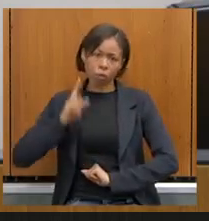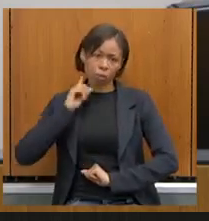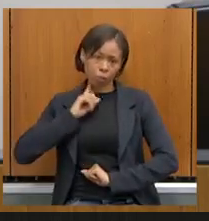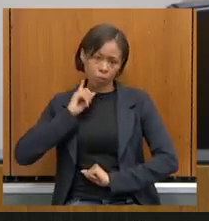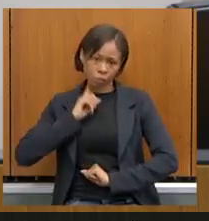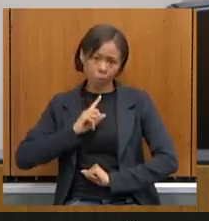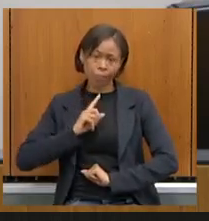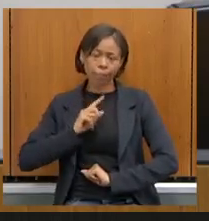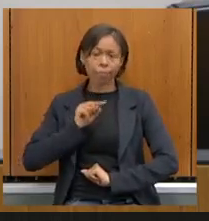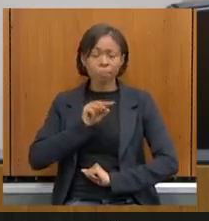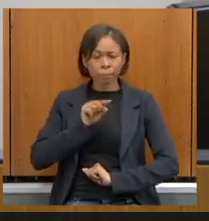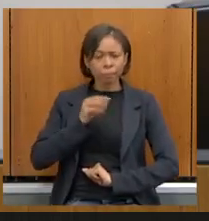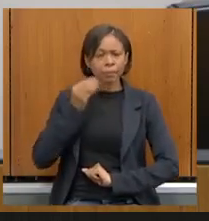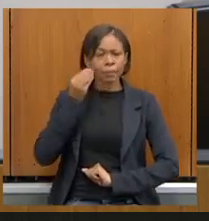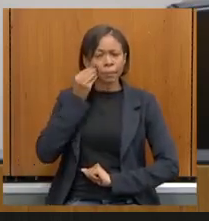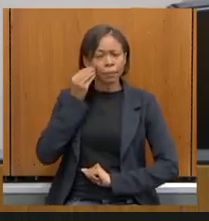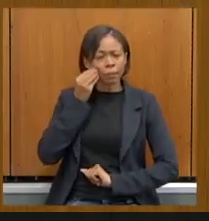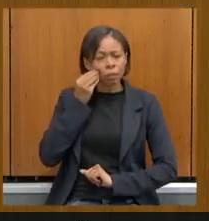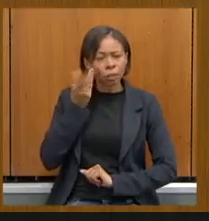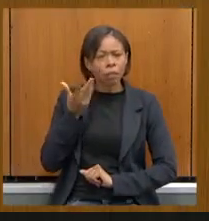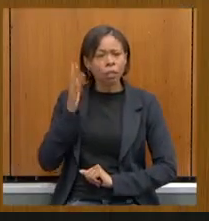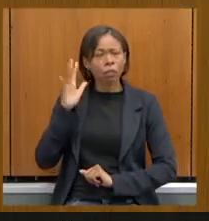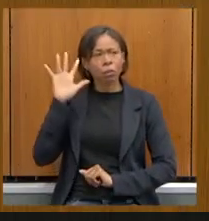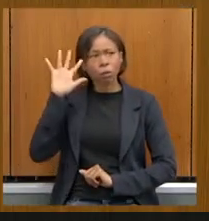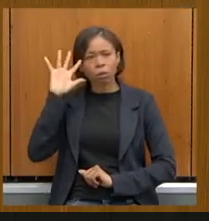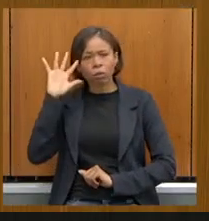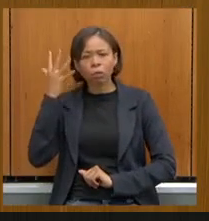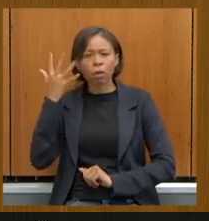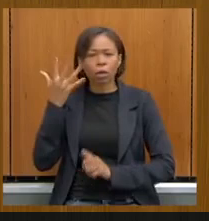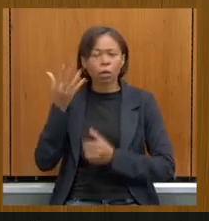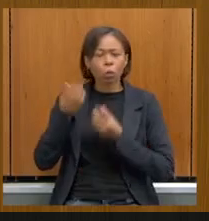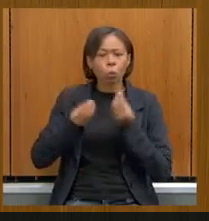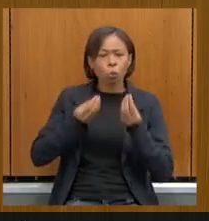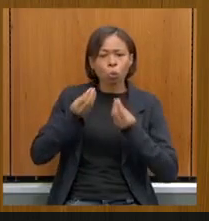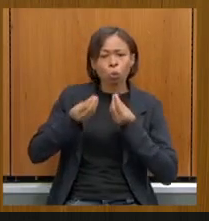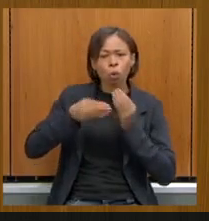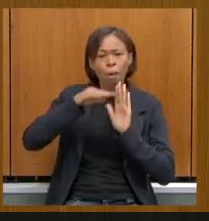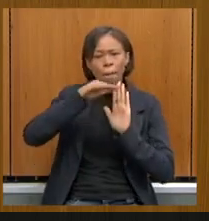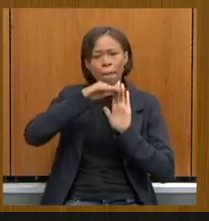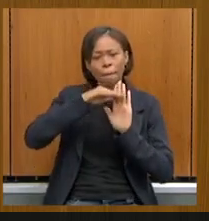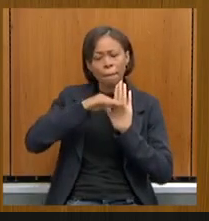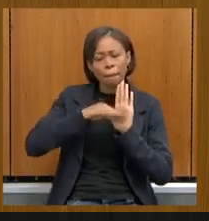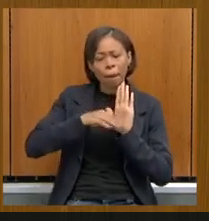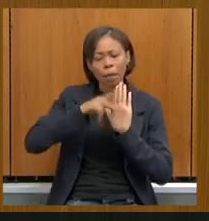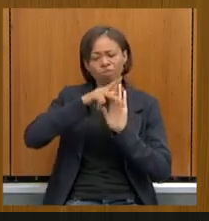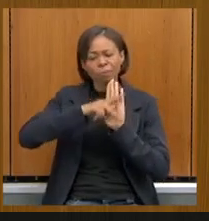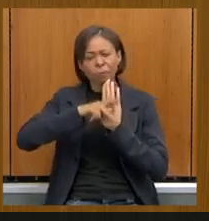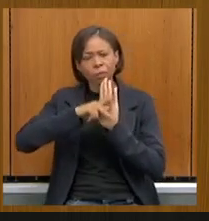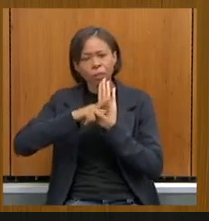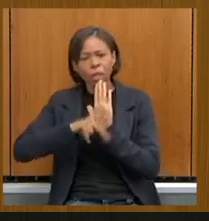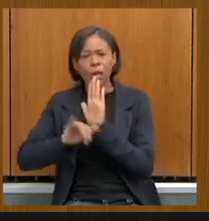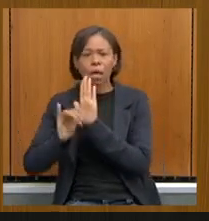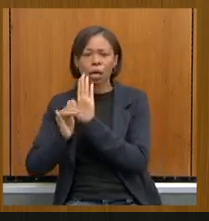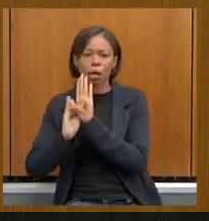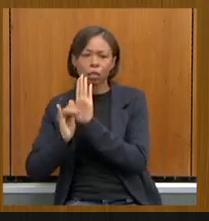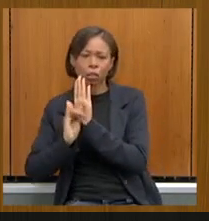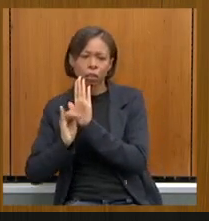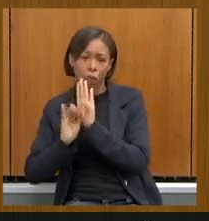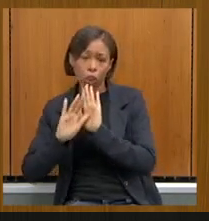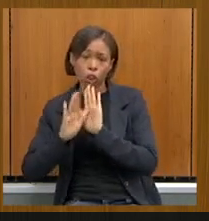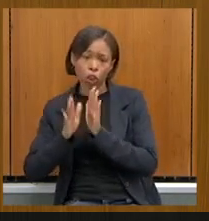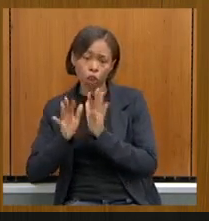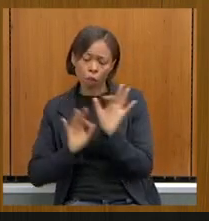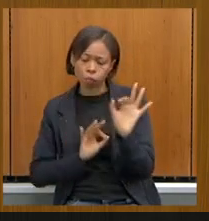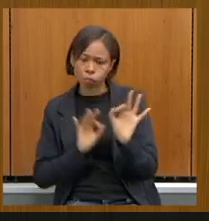oferecer fórmulas e e-mails, através de programas, de projetos, de editais, que já foram lançados, que estão sendo